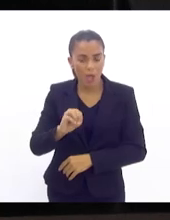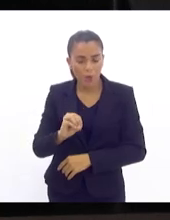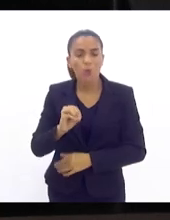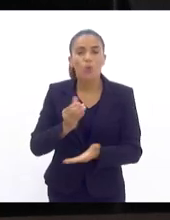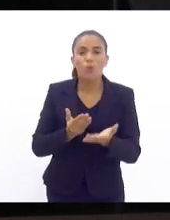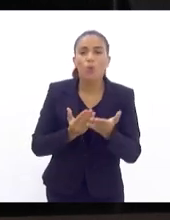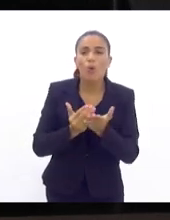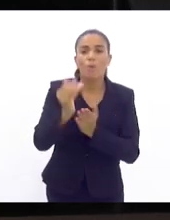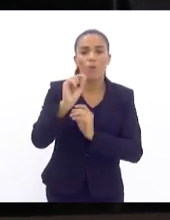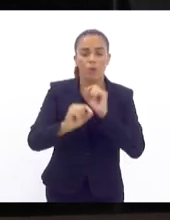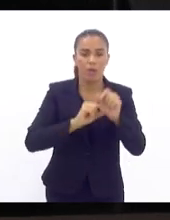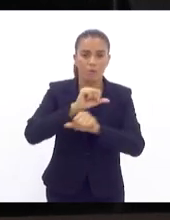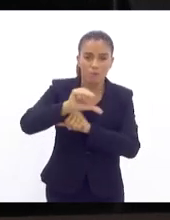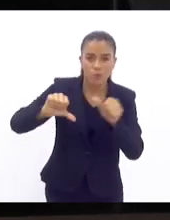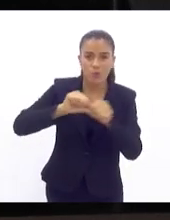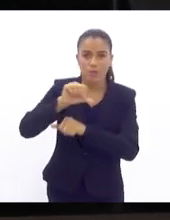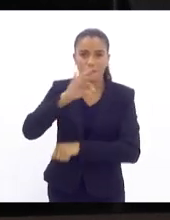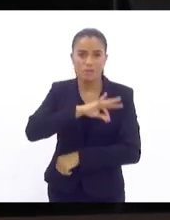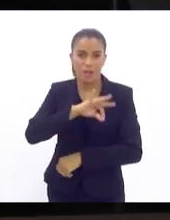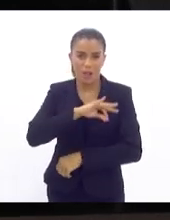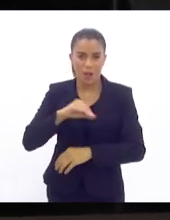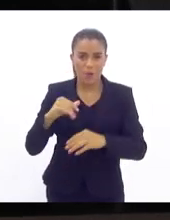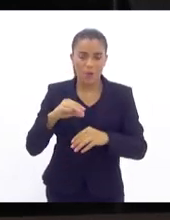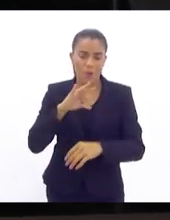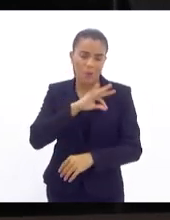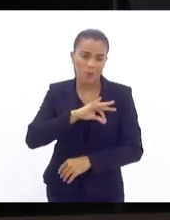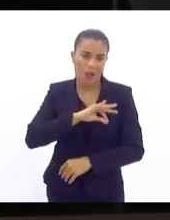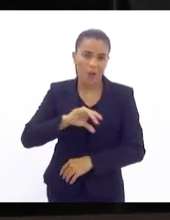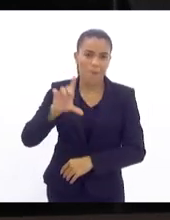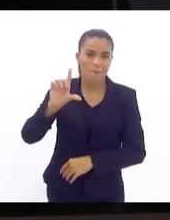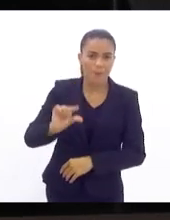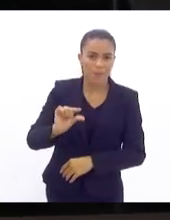o reajuste do salário mínimo nacional para